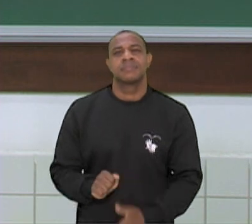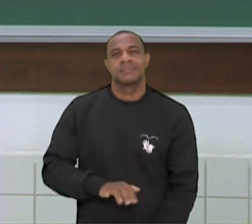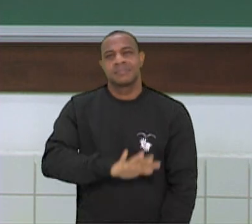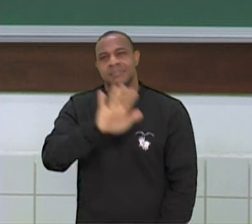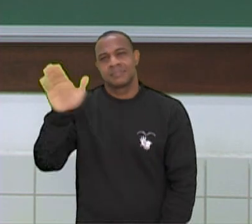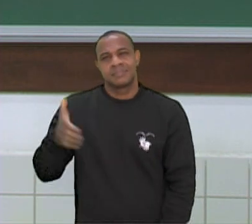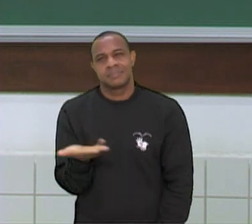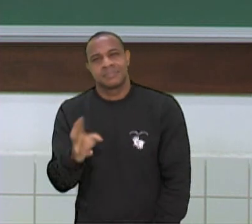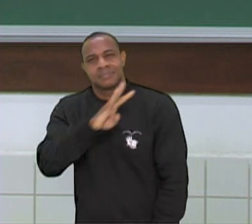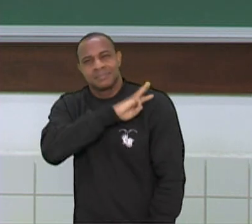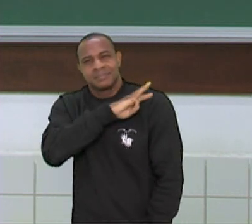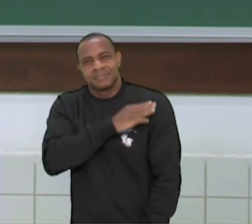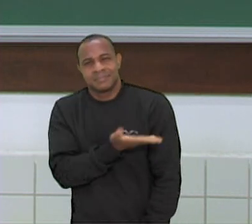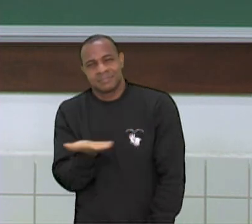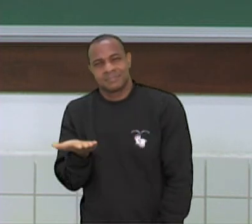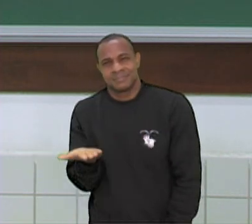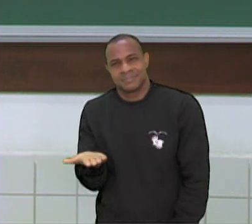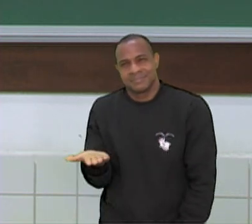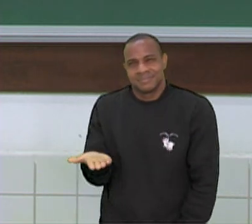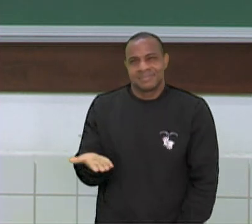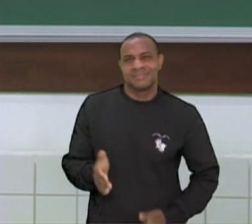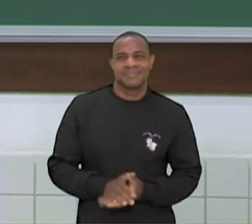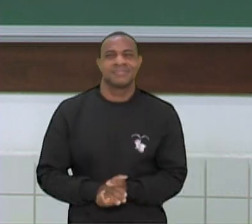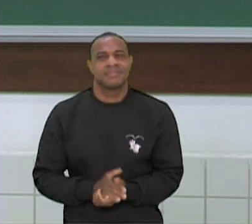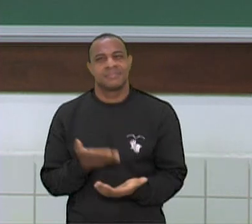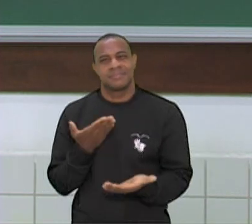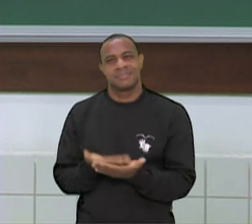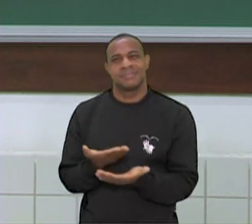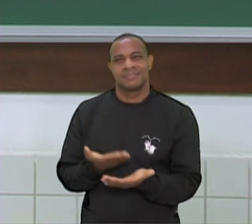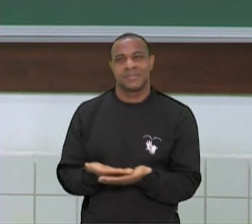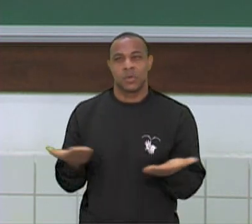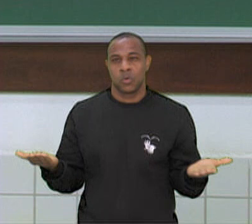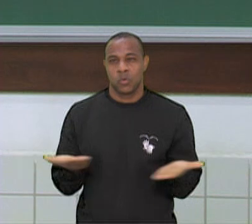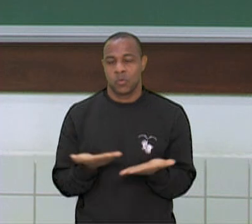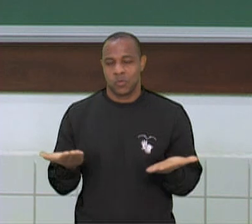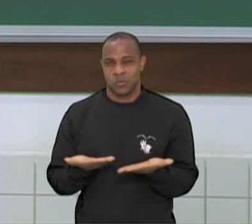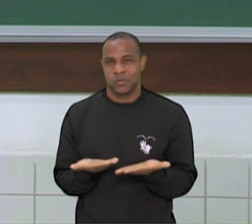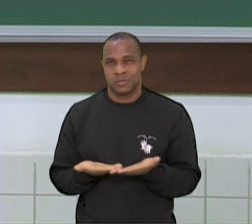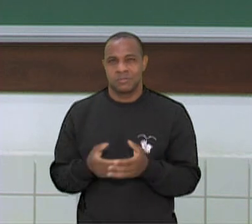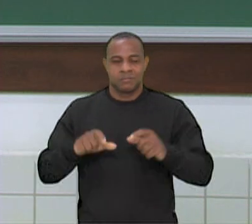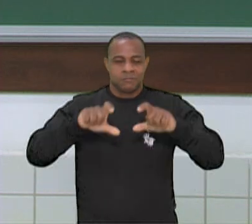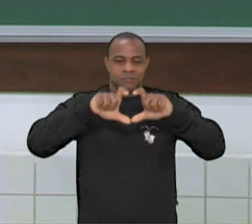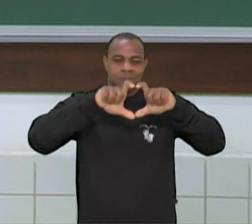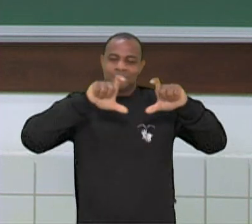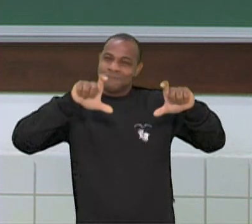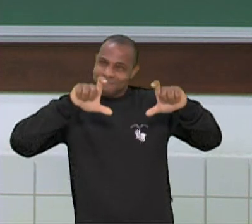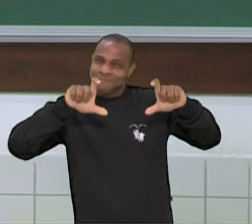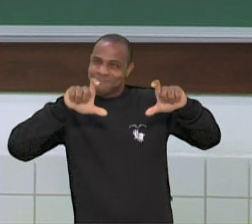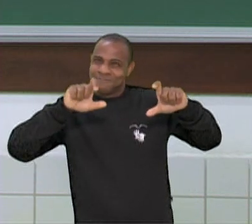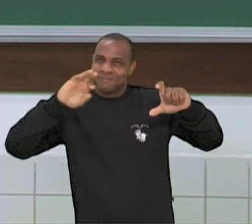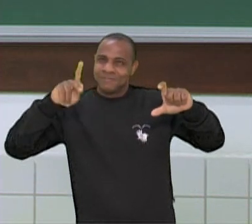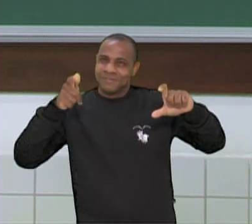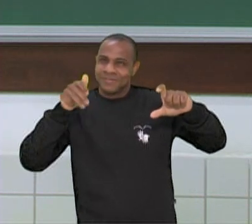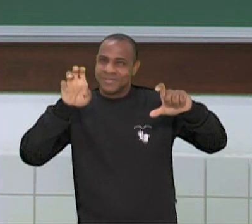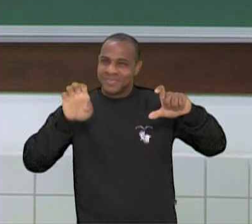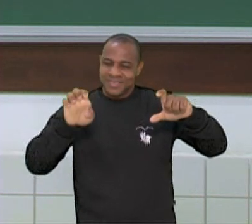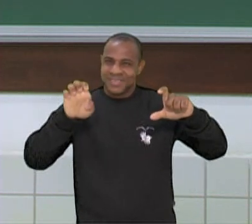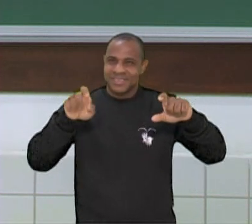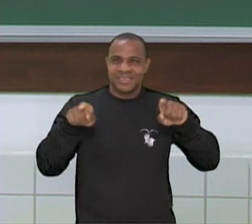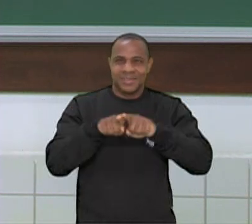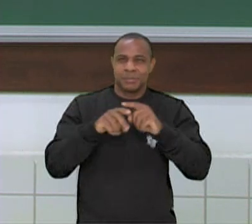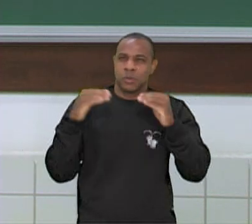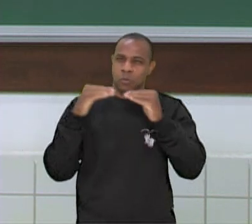Fala galera da terceira série, estamos chegando com tudo hoje, aula bombástica sobre charge e concordância nominal. Vem